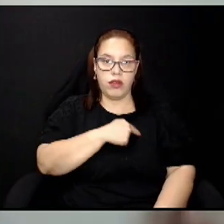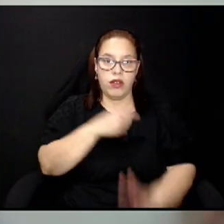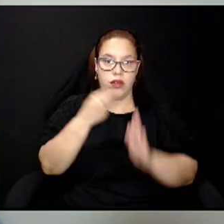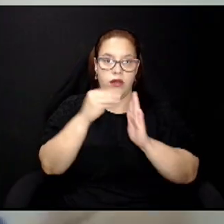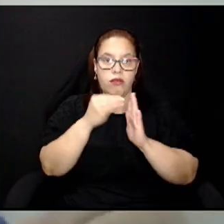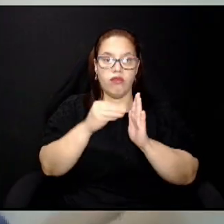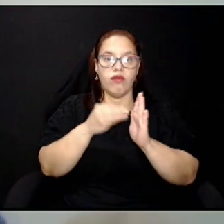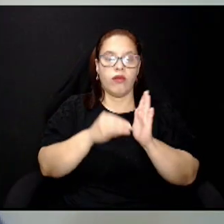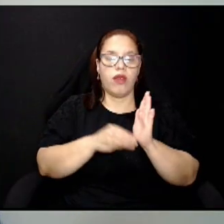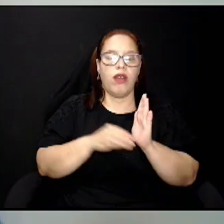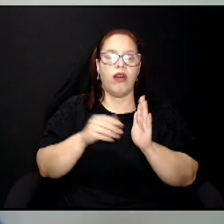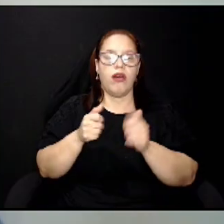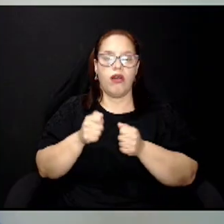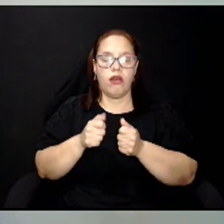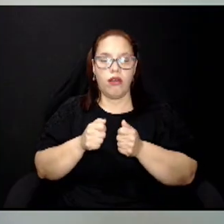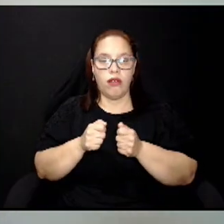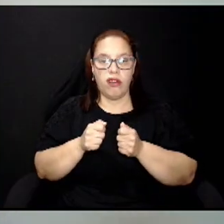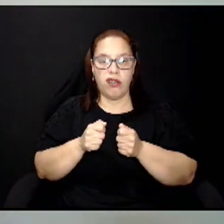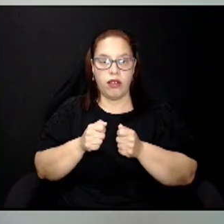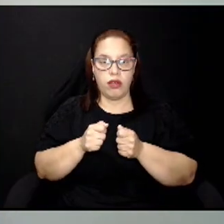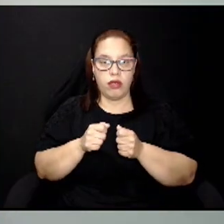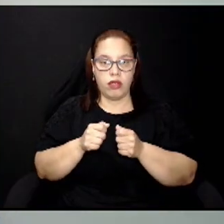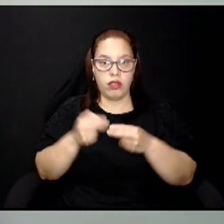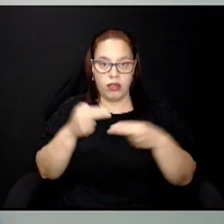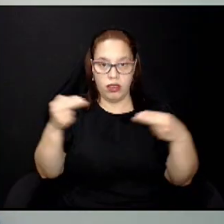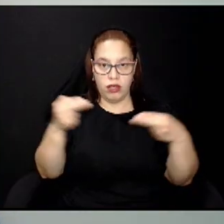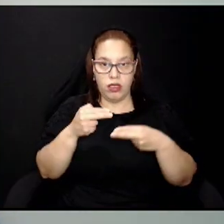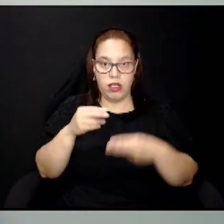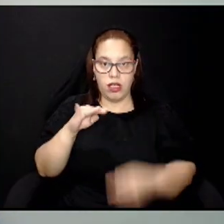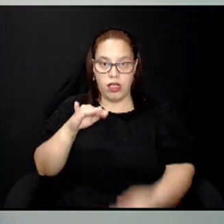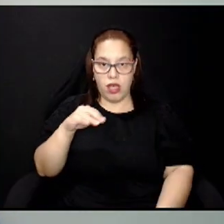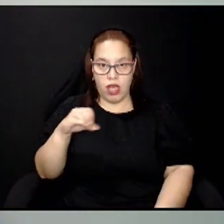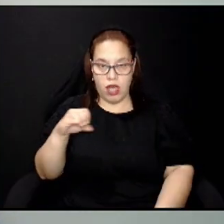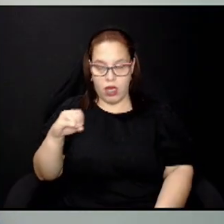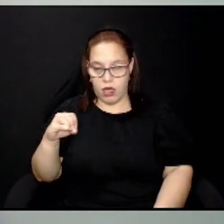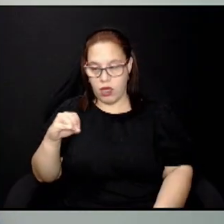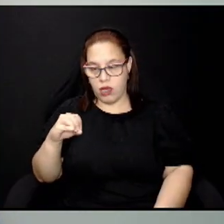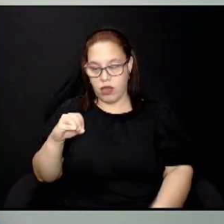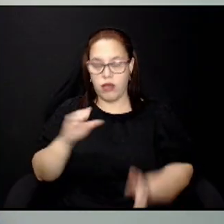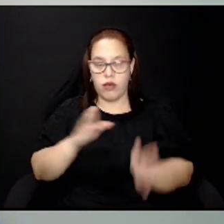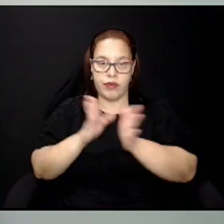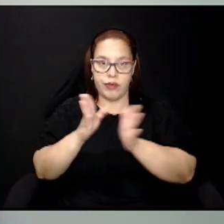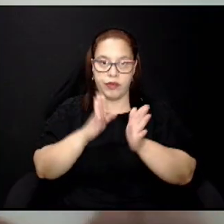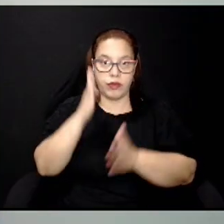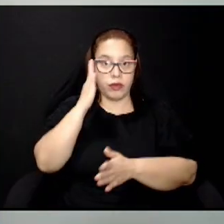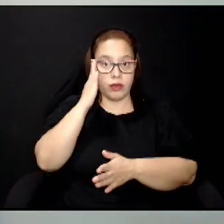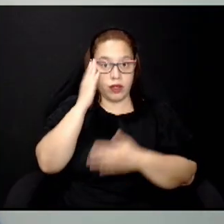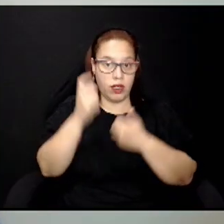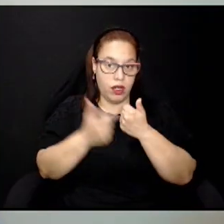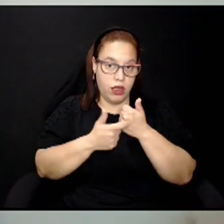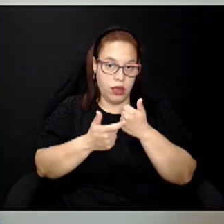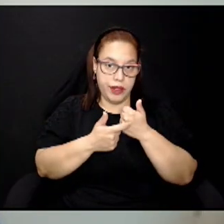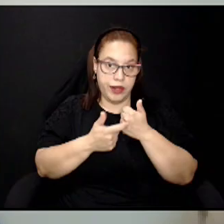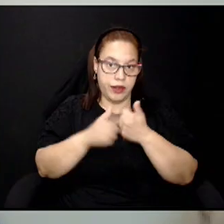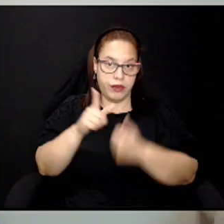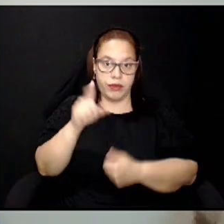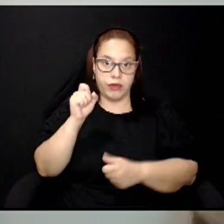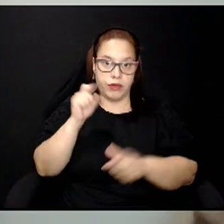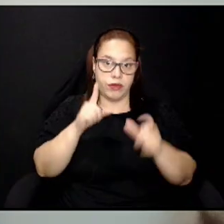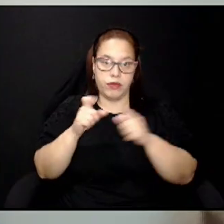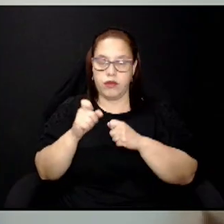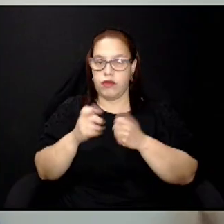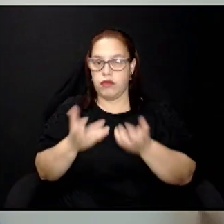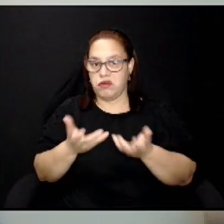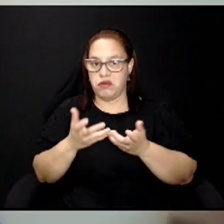jogos. A gente colocou no link lá da bio o acesso, aí você pode entrar lá e escolher o jogo que você